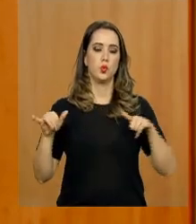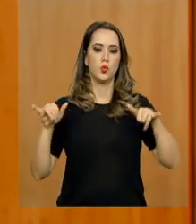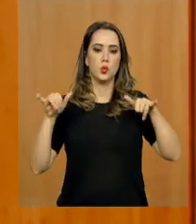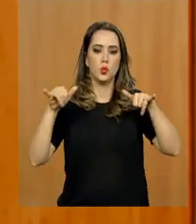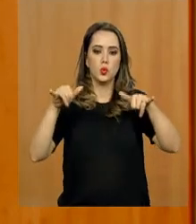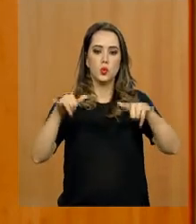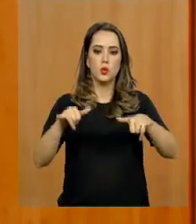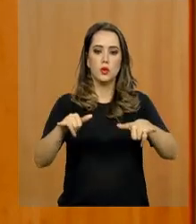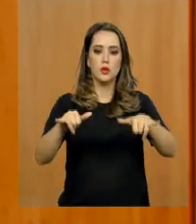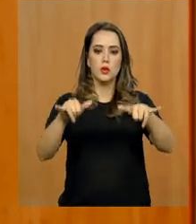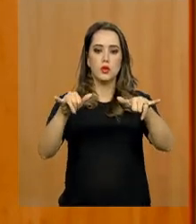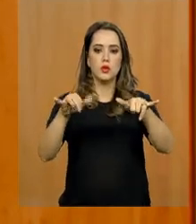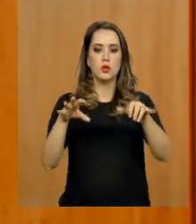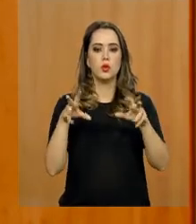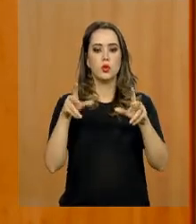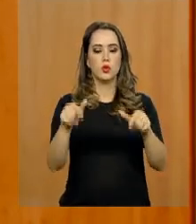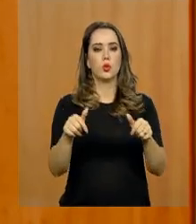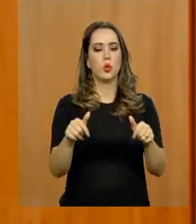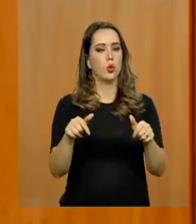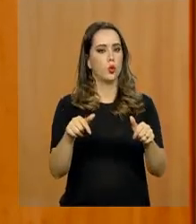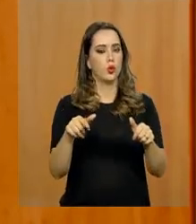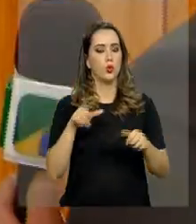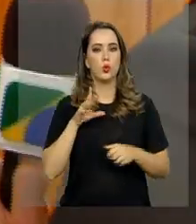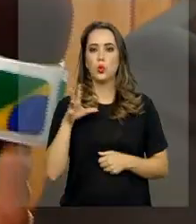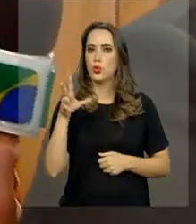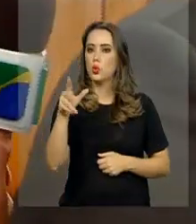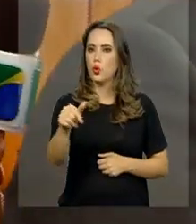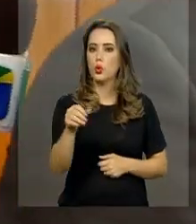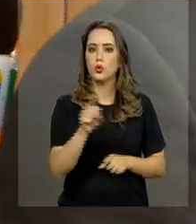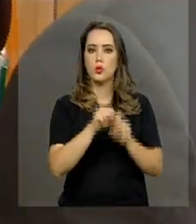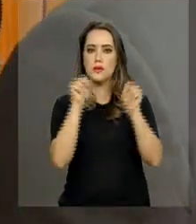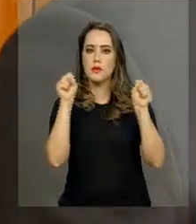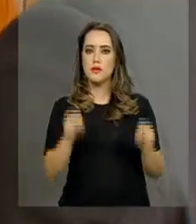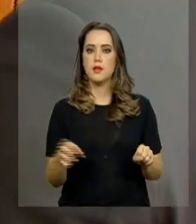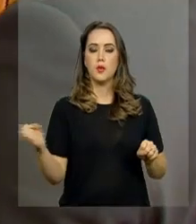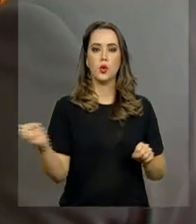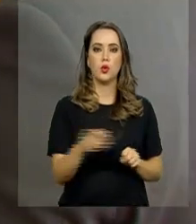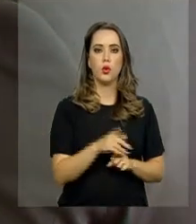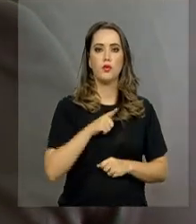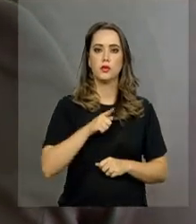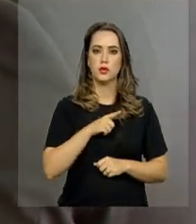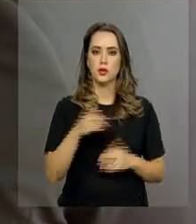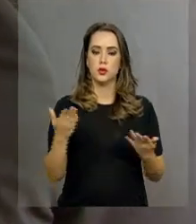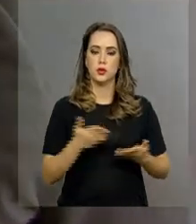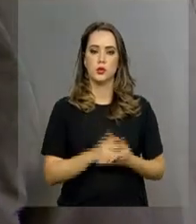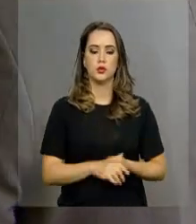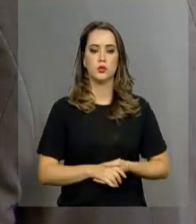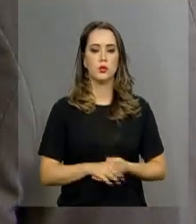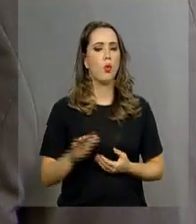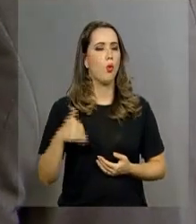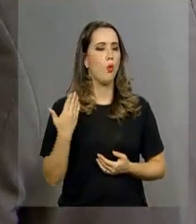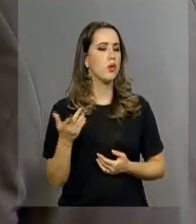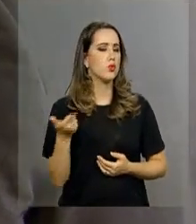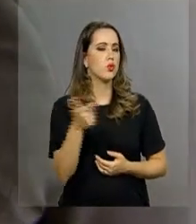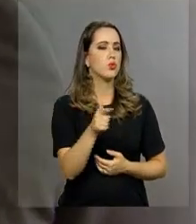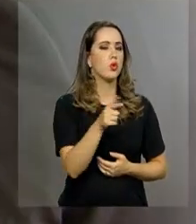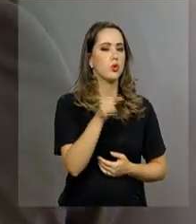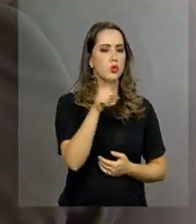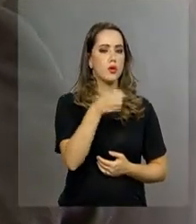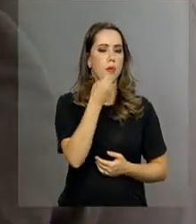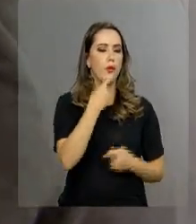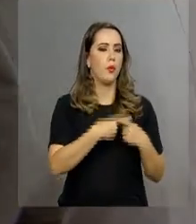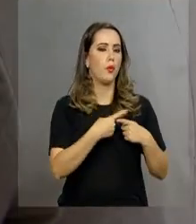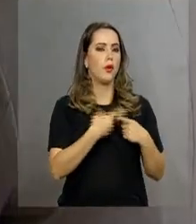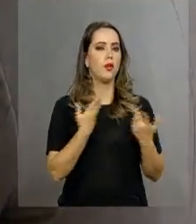todo o sistema moderno que já existe hoje mas outros benefícios que essa parceria pode proporcionar tanto para a população quanto para a